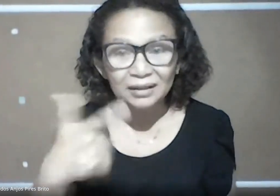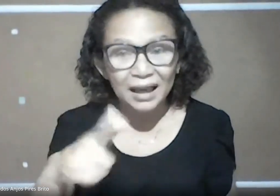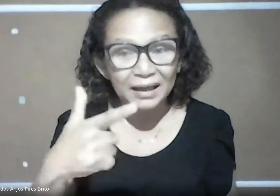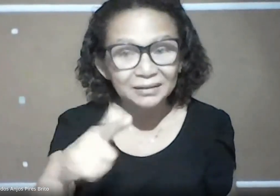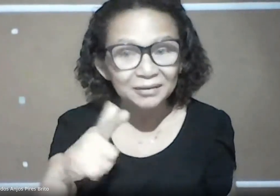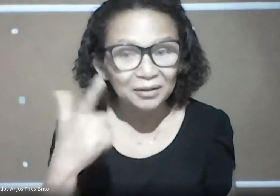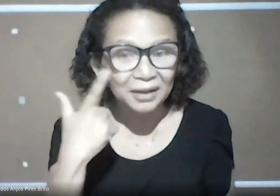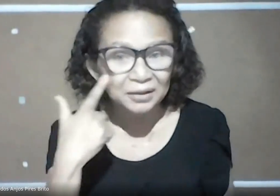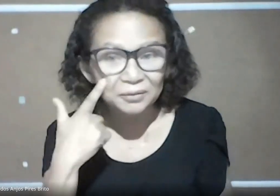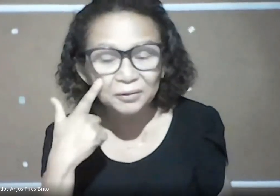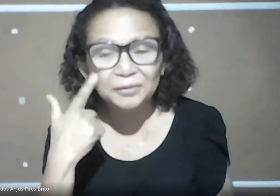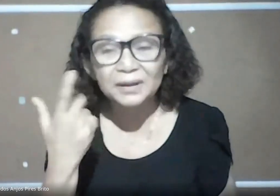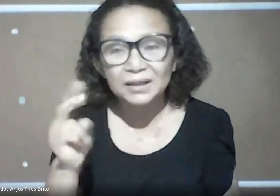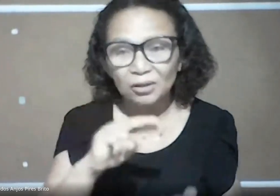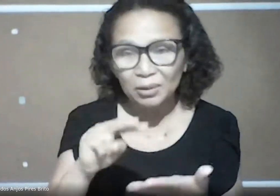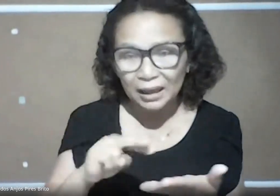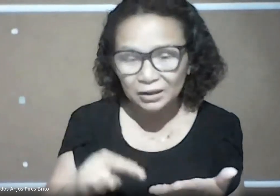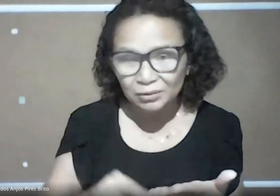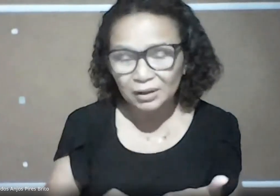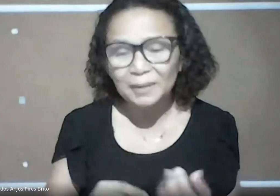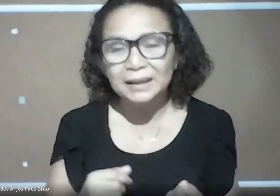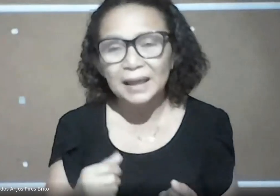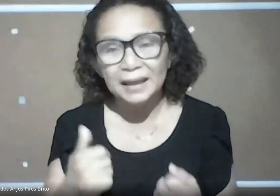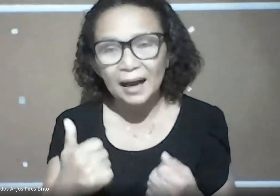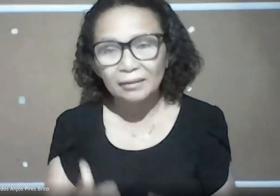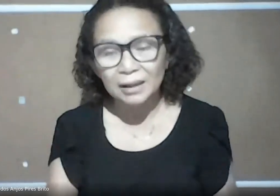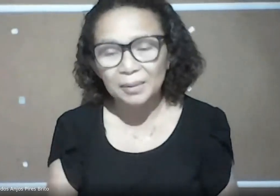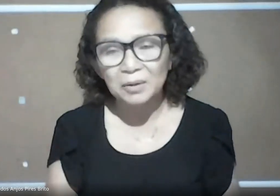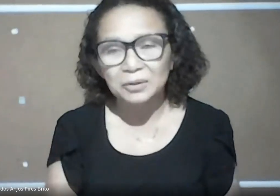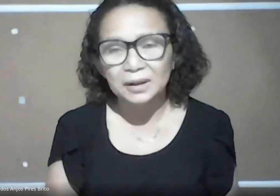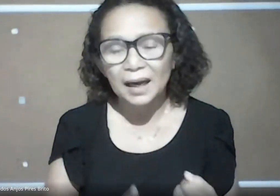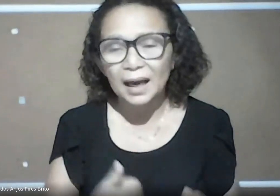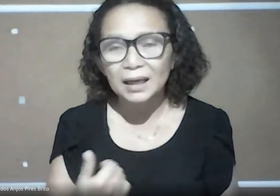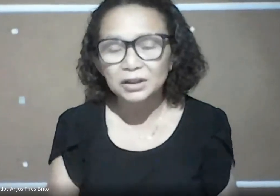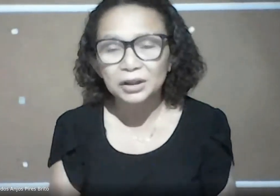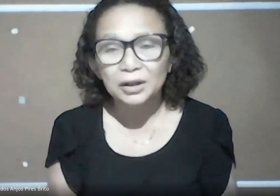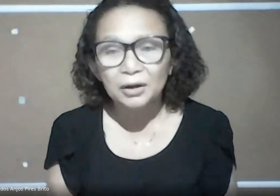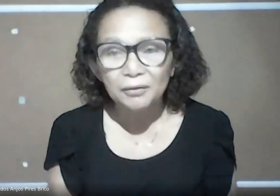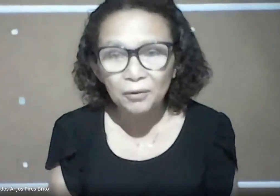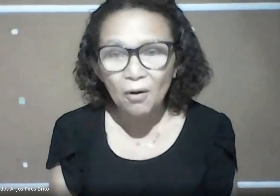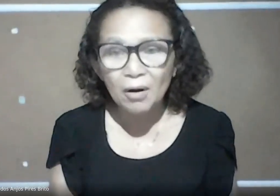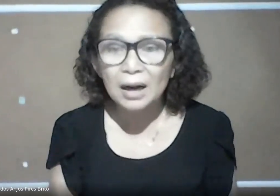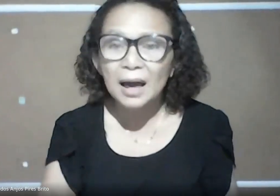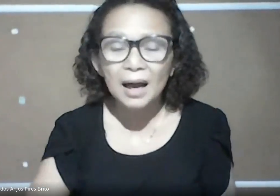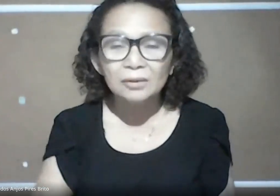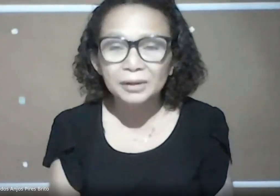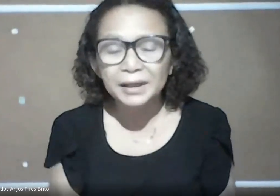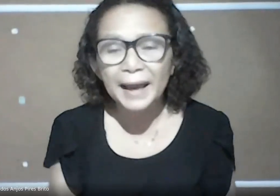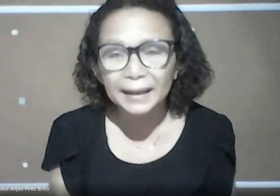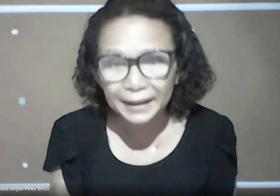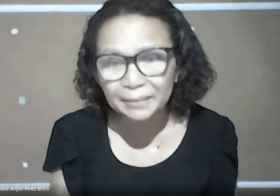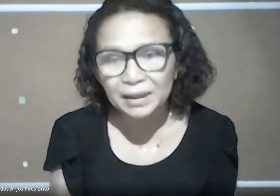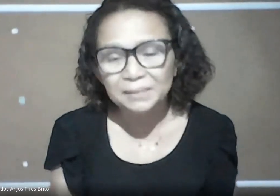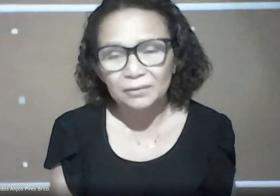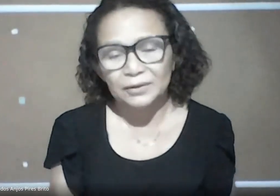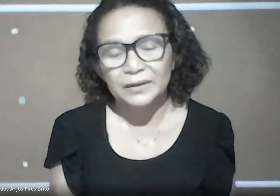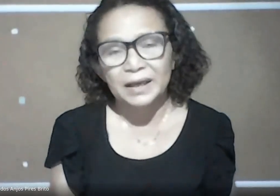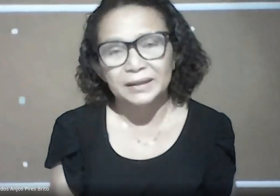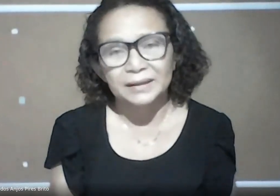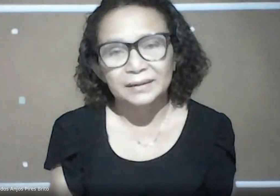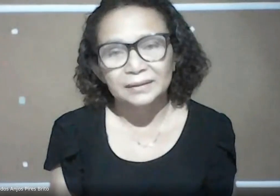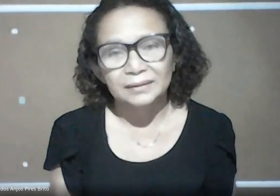Vocês não têm dúvidas sobre a leitura do material da primeira unidade? Ficou claro o que é a Libras